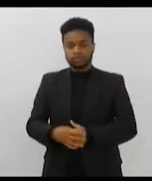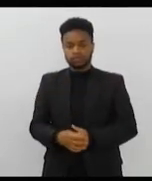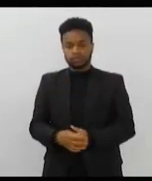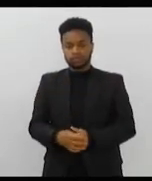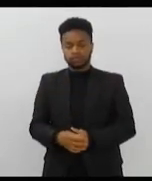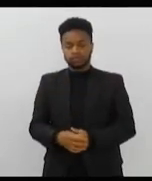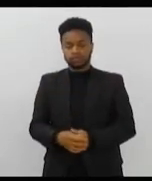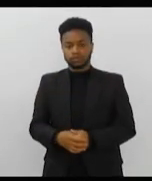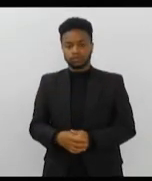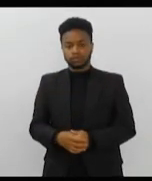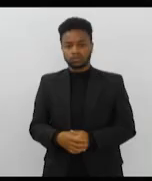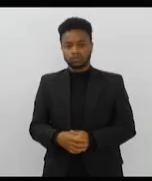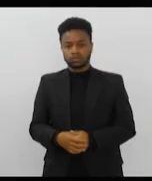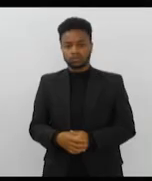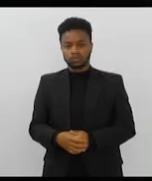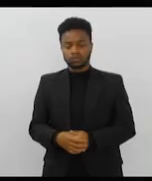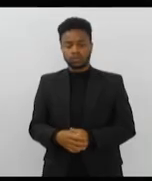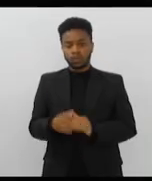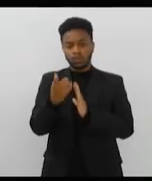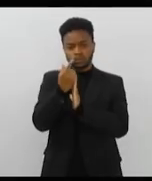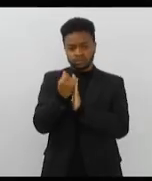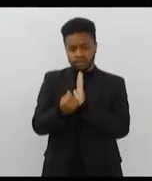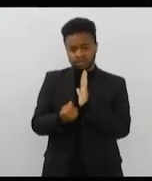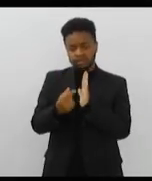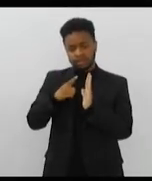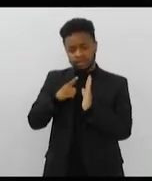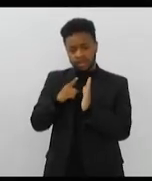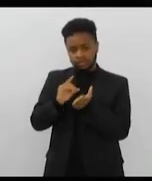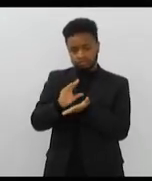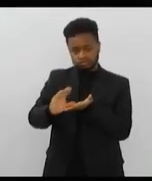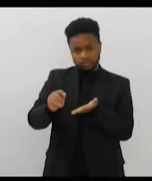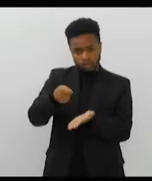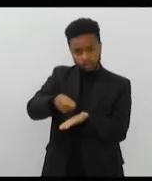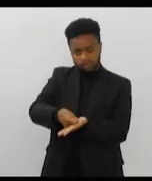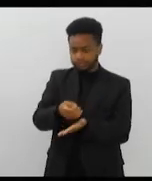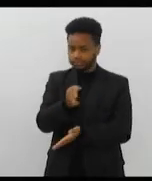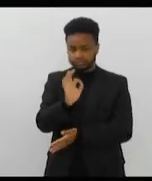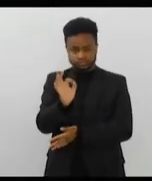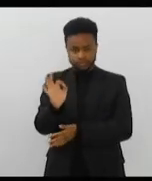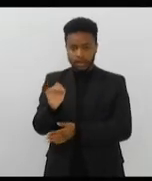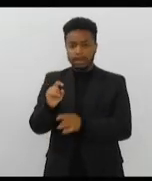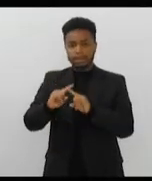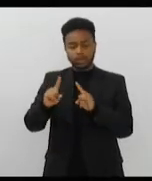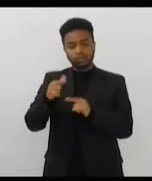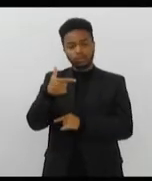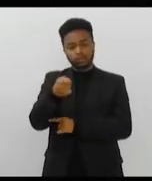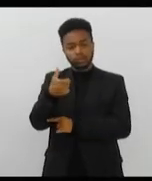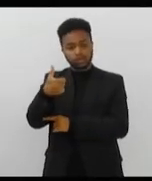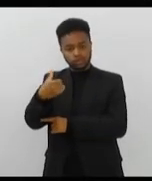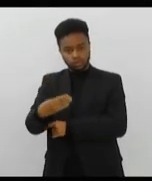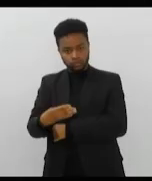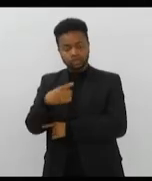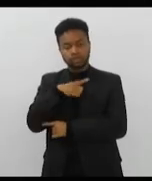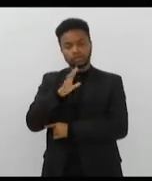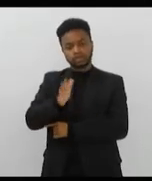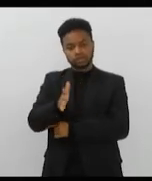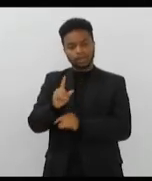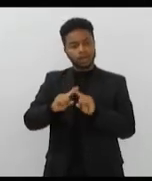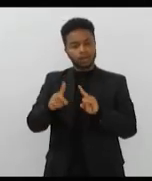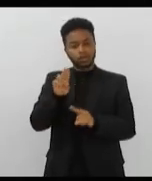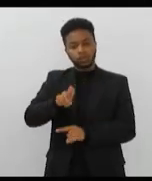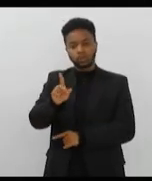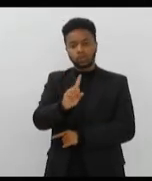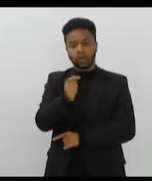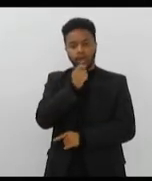o orçamento não tinha emenda impositiva. Em 14 já tem, mas ainda não foi